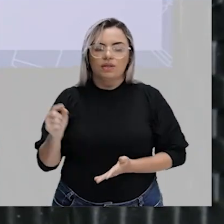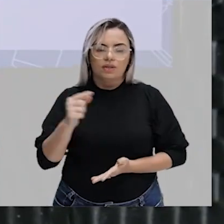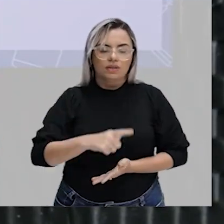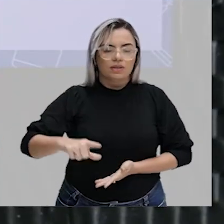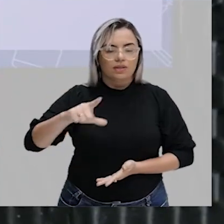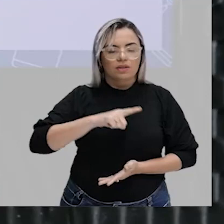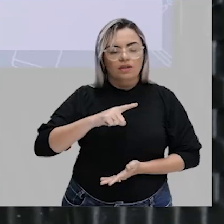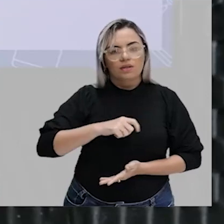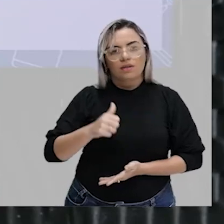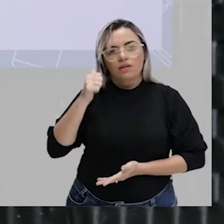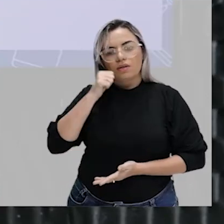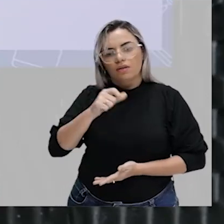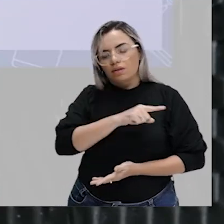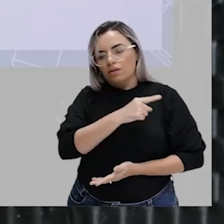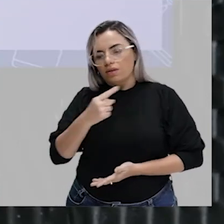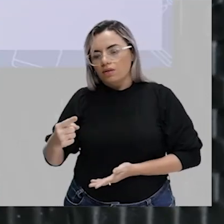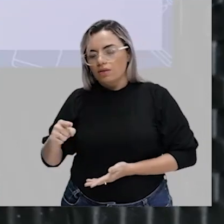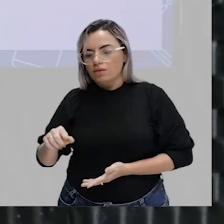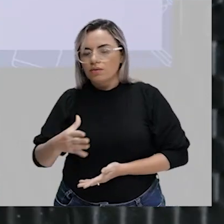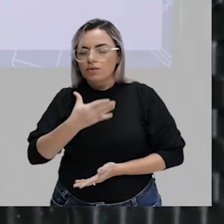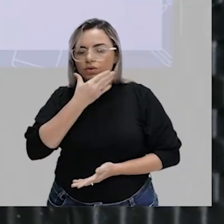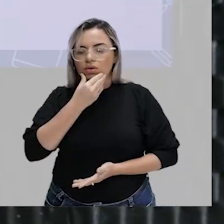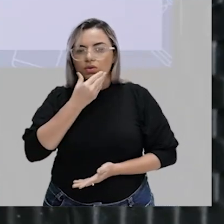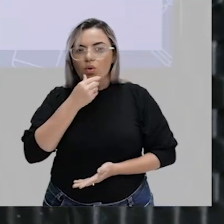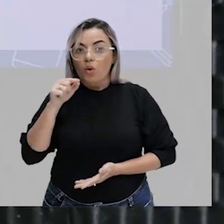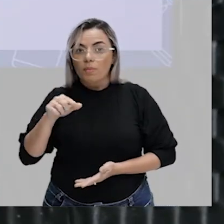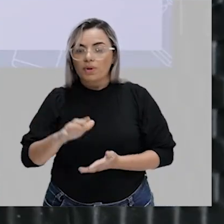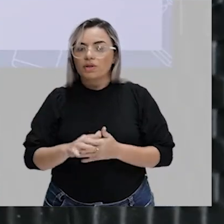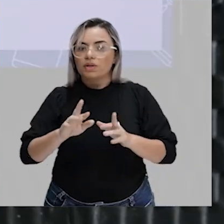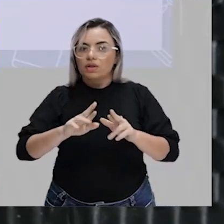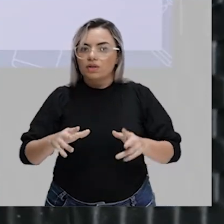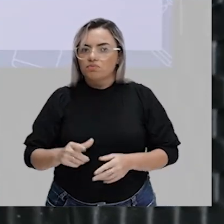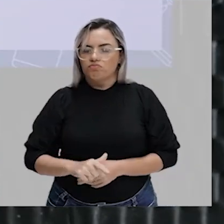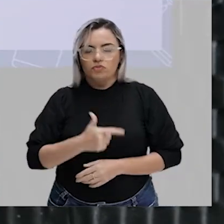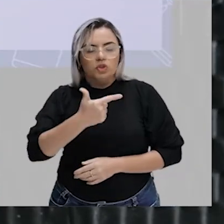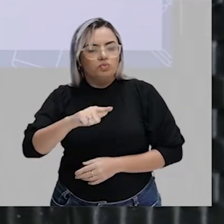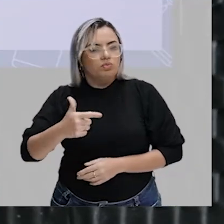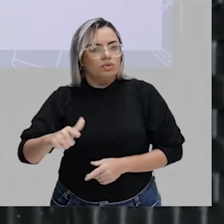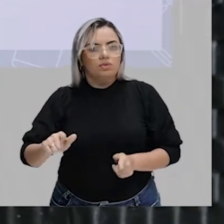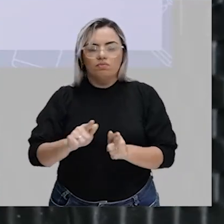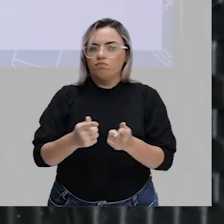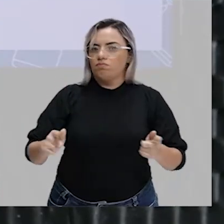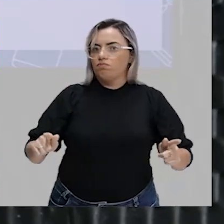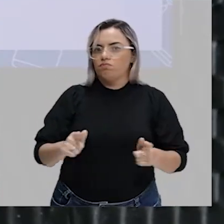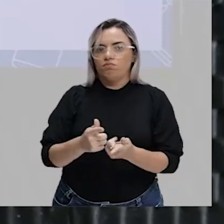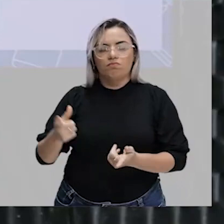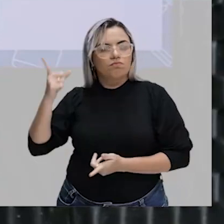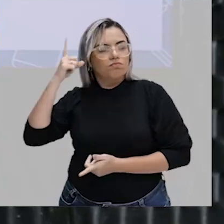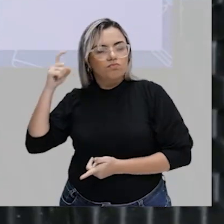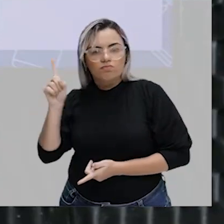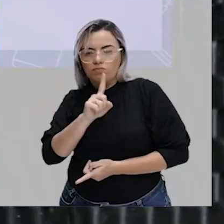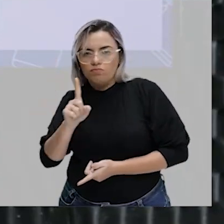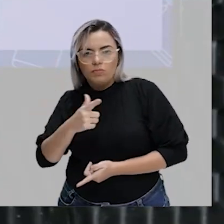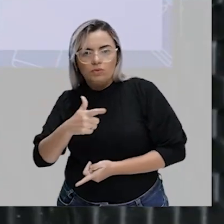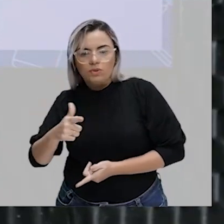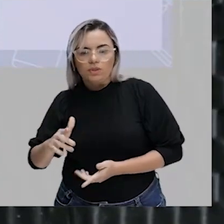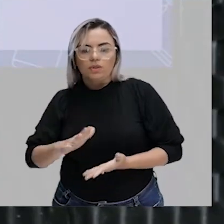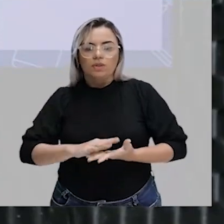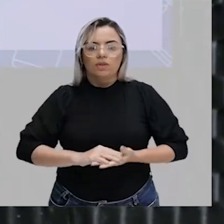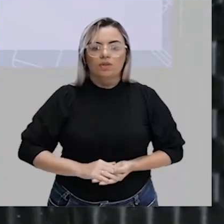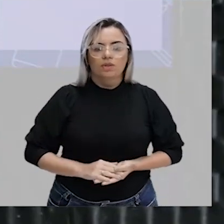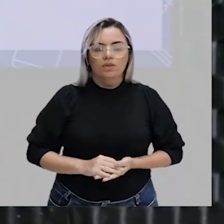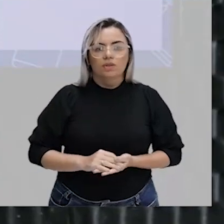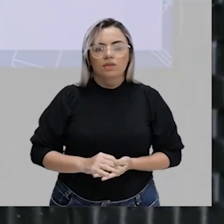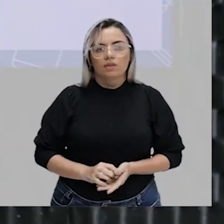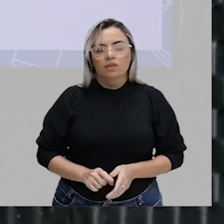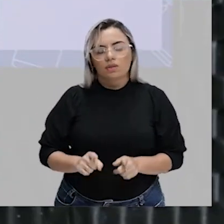A apresentação solo masculina não tem a música. Eles não se apresentam com o som de uma música.